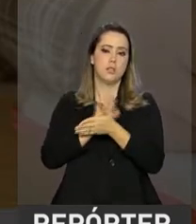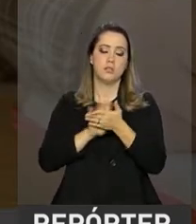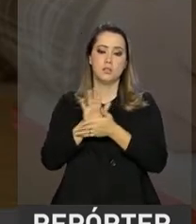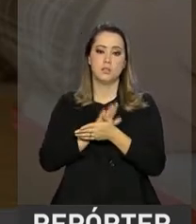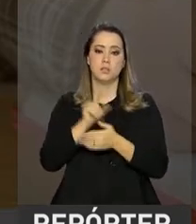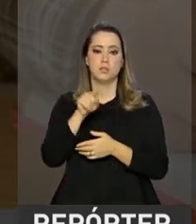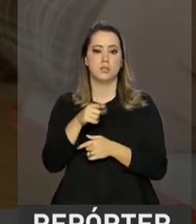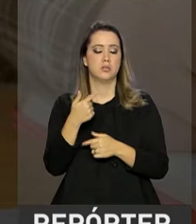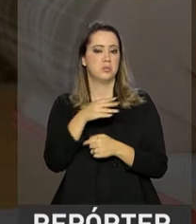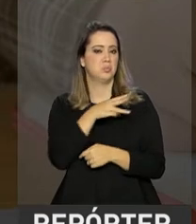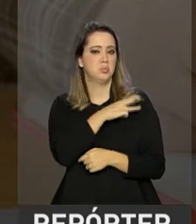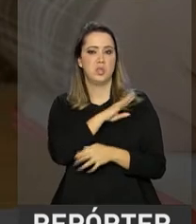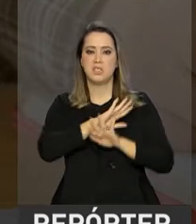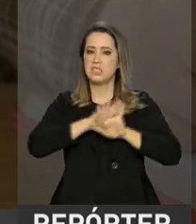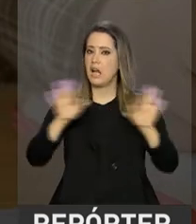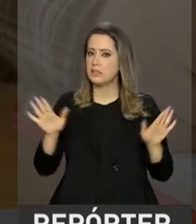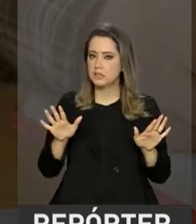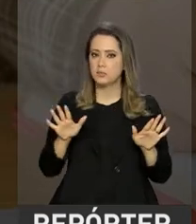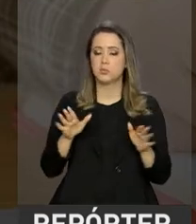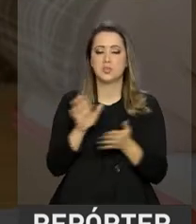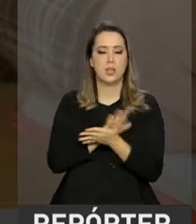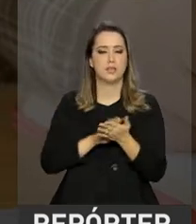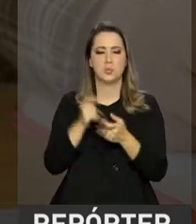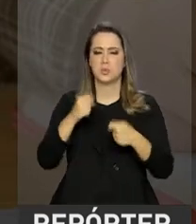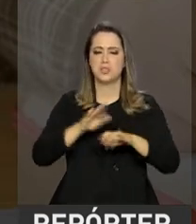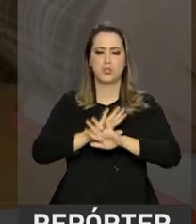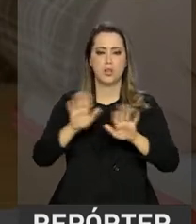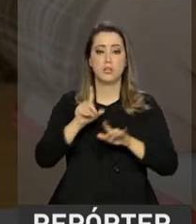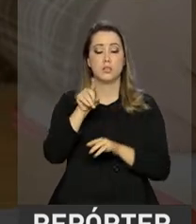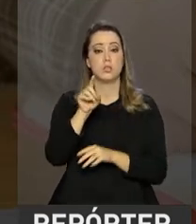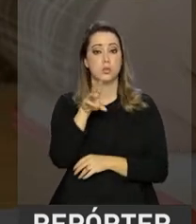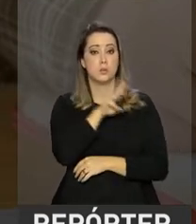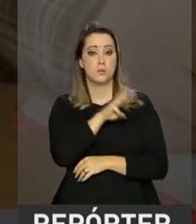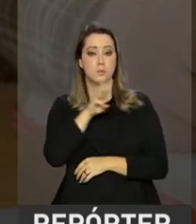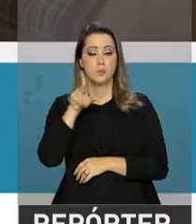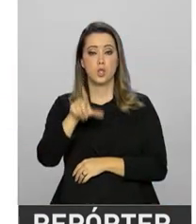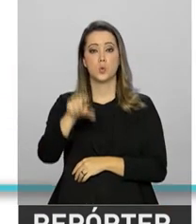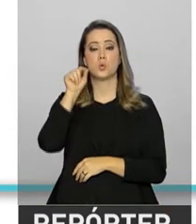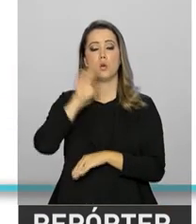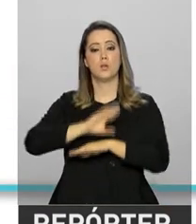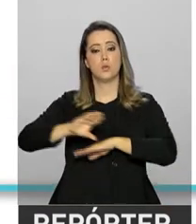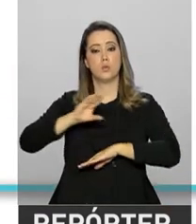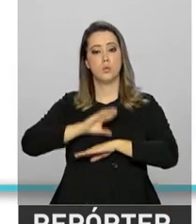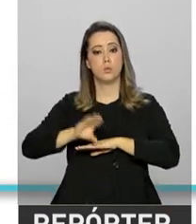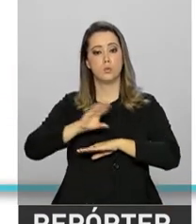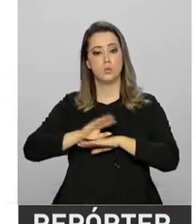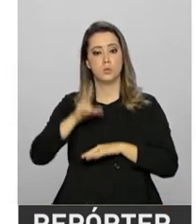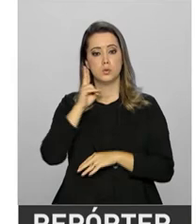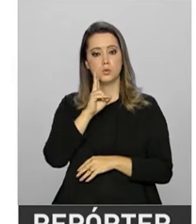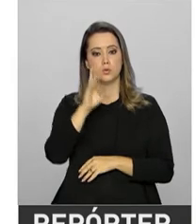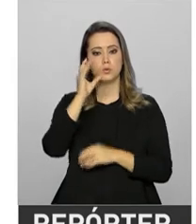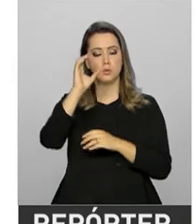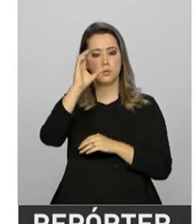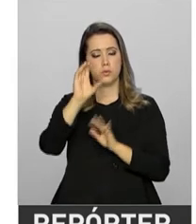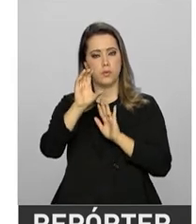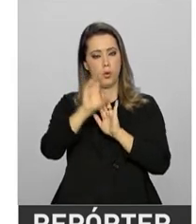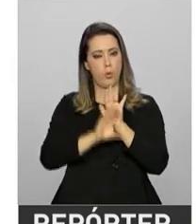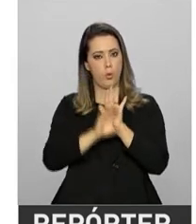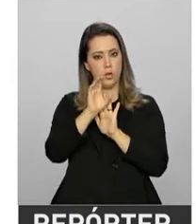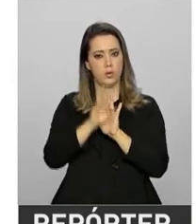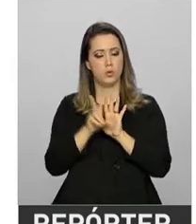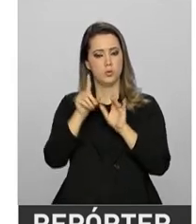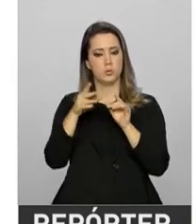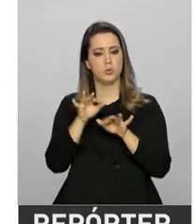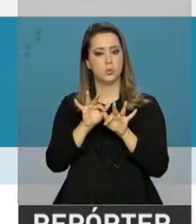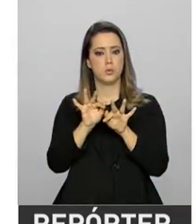exigência de escolaridade mínima ao acessar o portal é possível escolher o curso acessar o conteúdo das aulas tudo